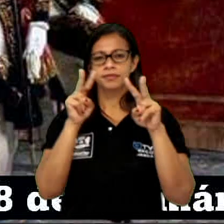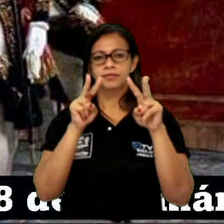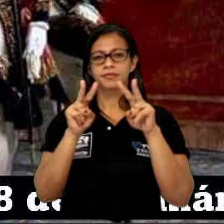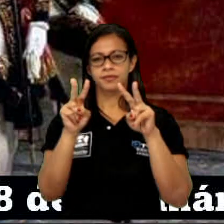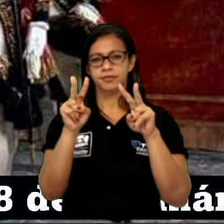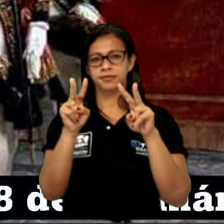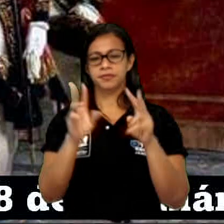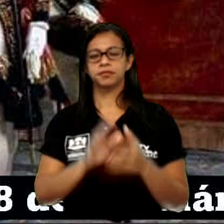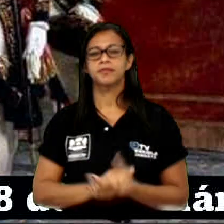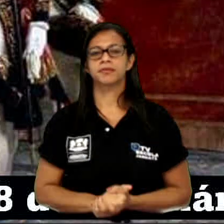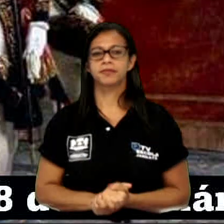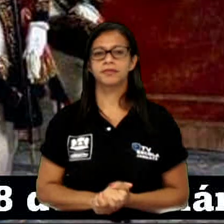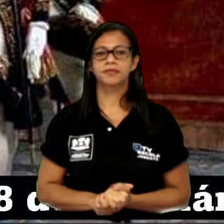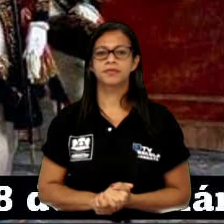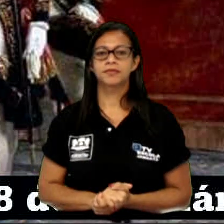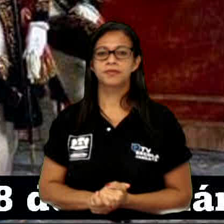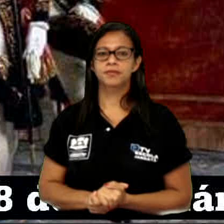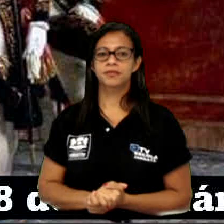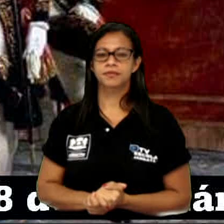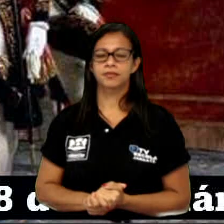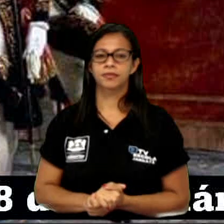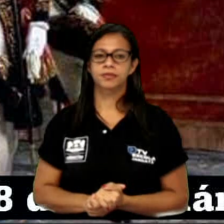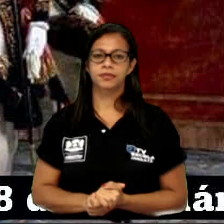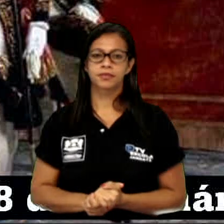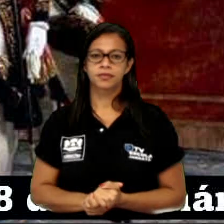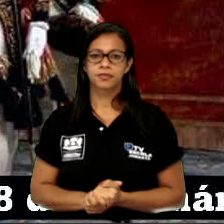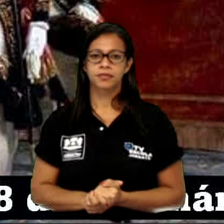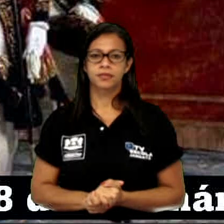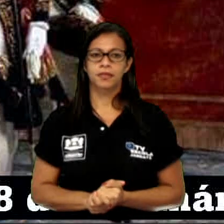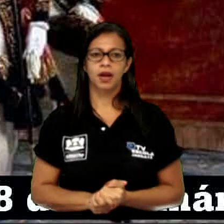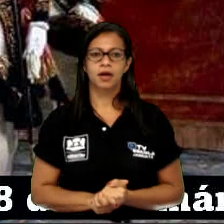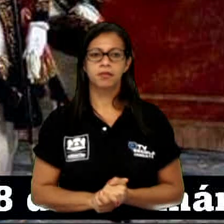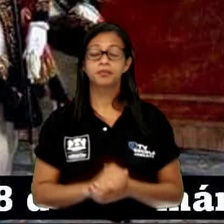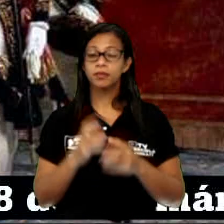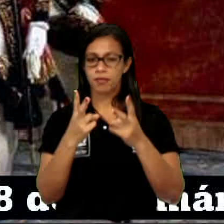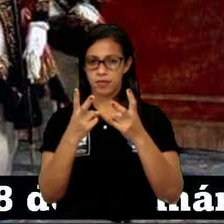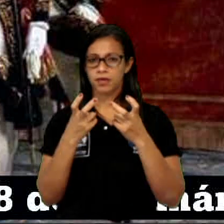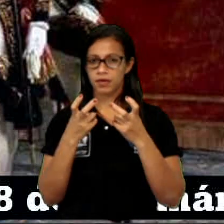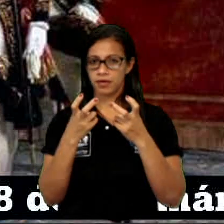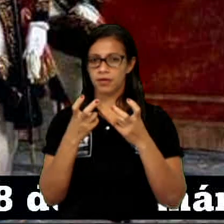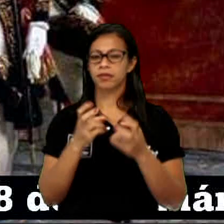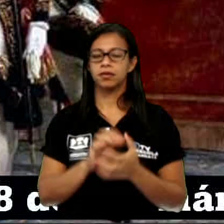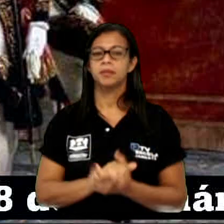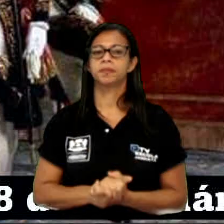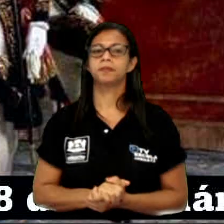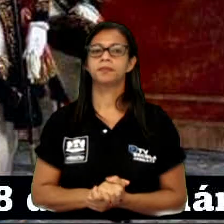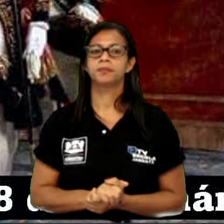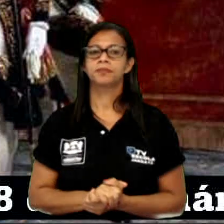o que a gente vai falar agora, tá certo? Observe essa imagem. Toda imagem ela é para ser